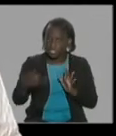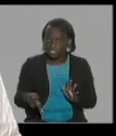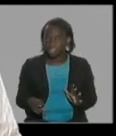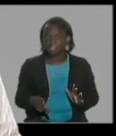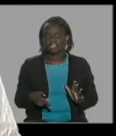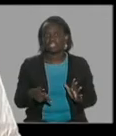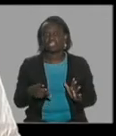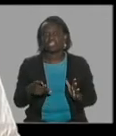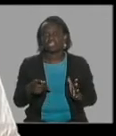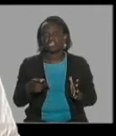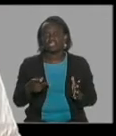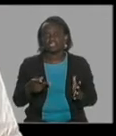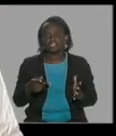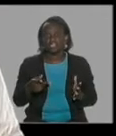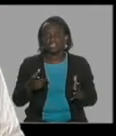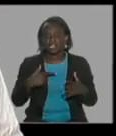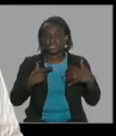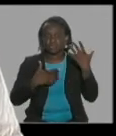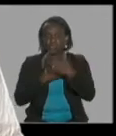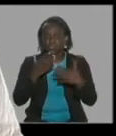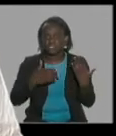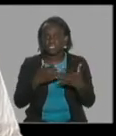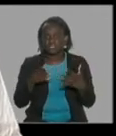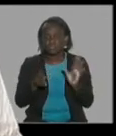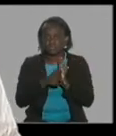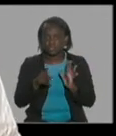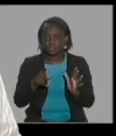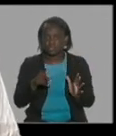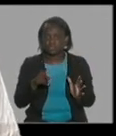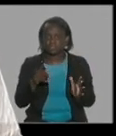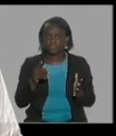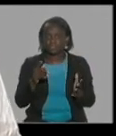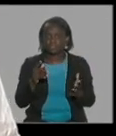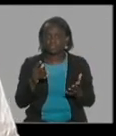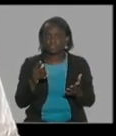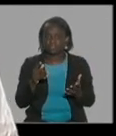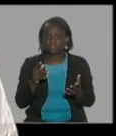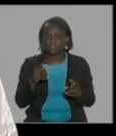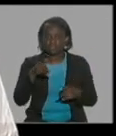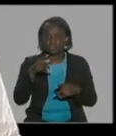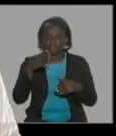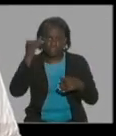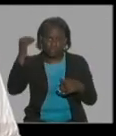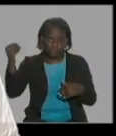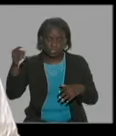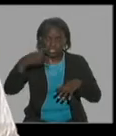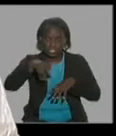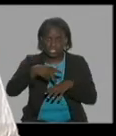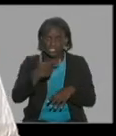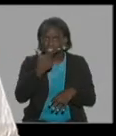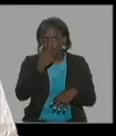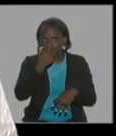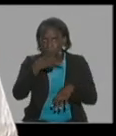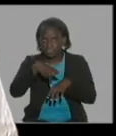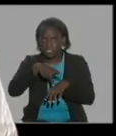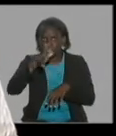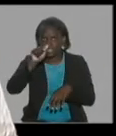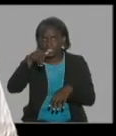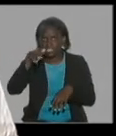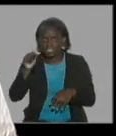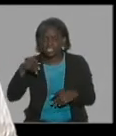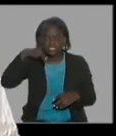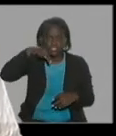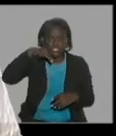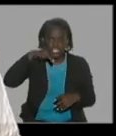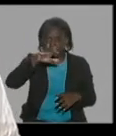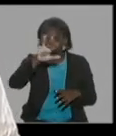própria dele, tocava muito do High Life, né, que é um gênero bem popular ali entre Gana,